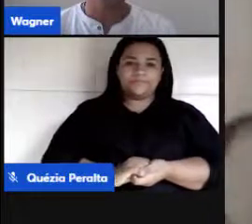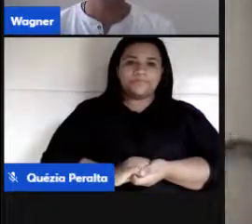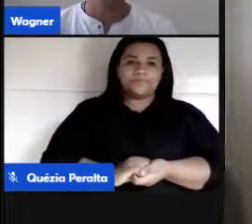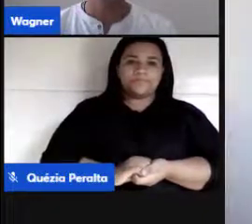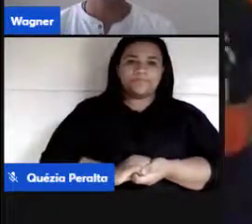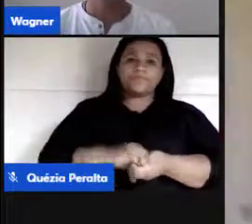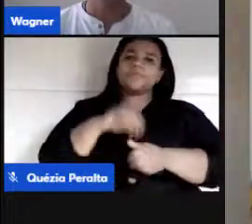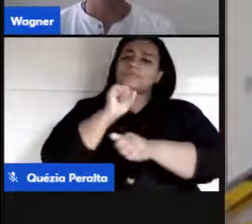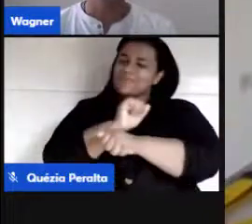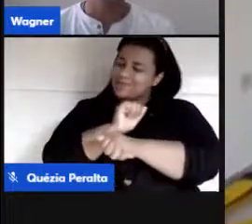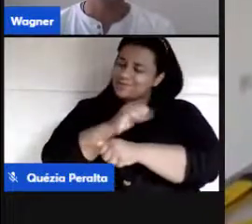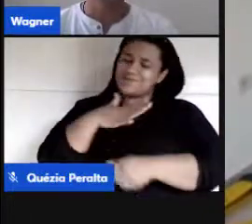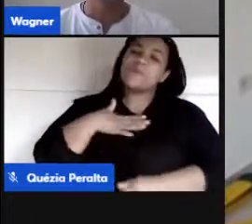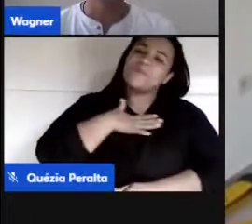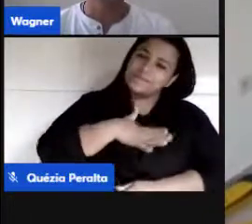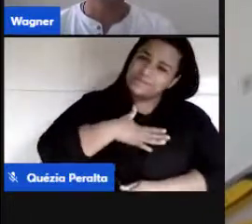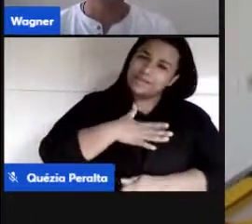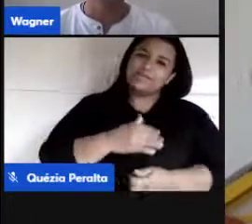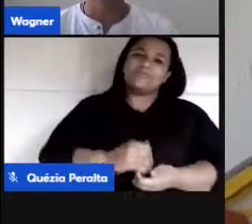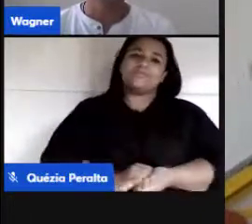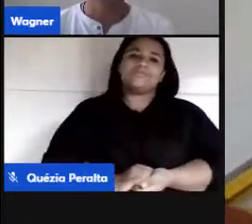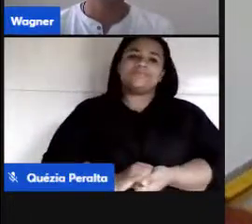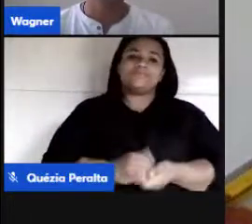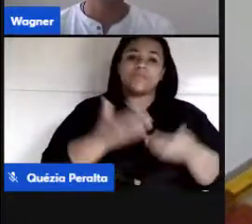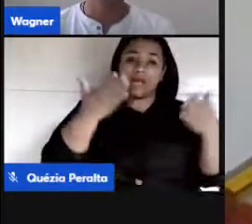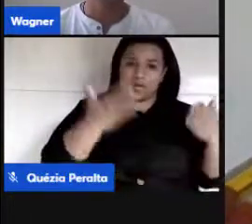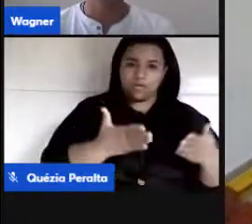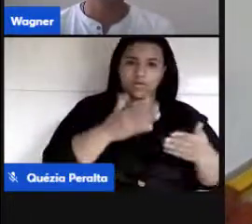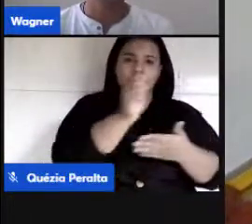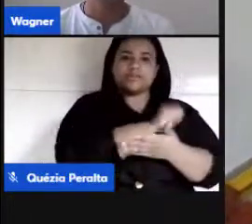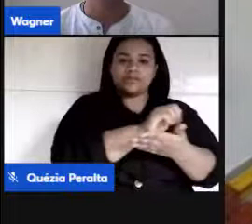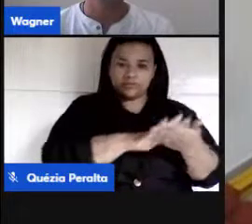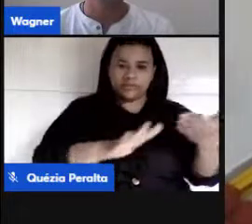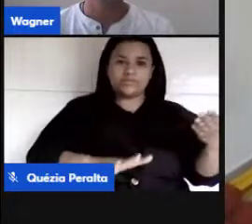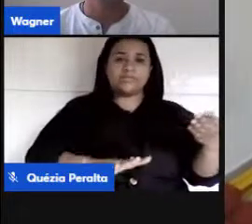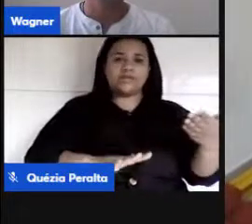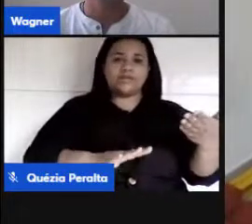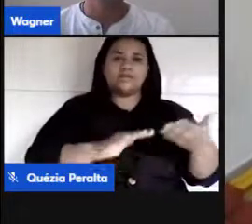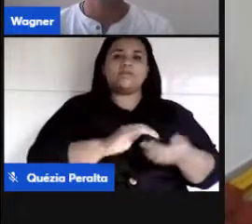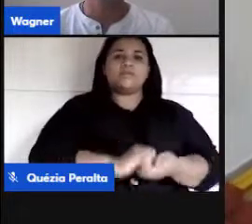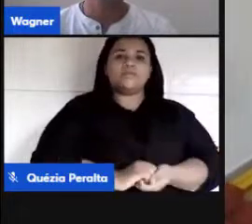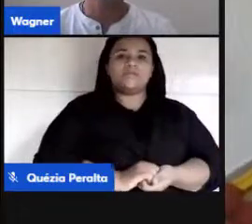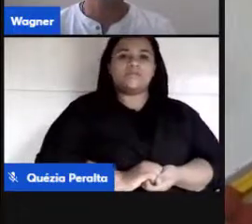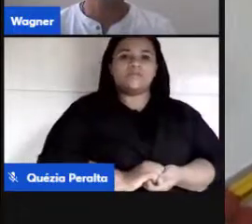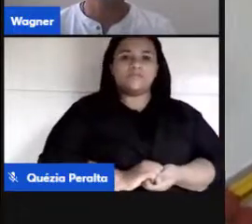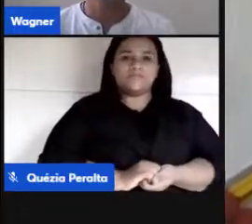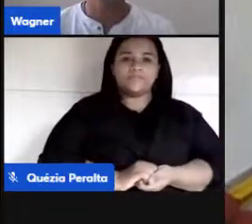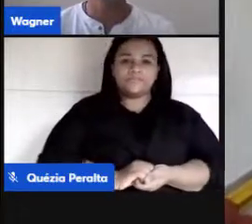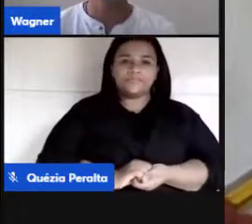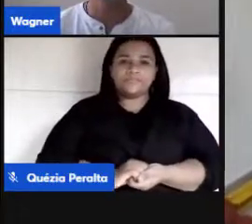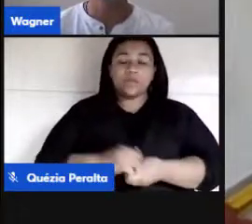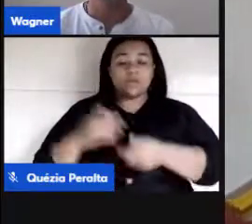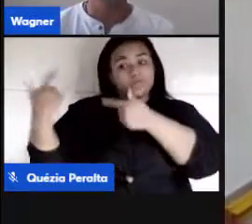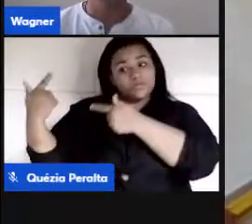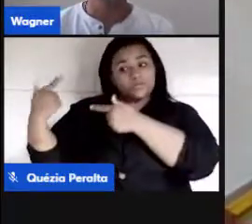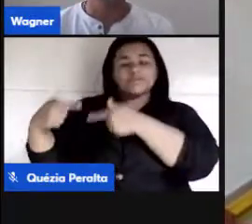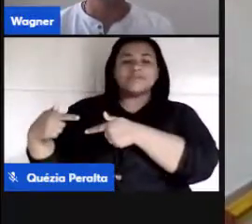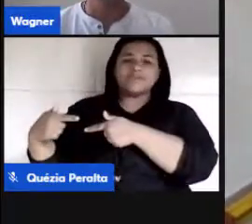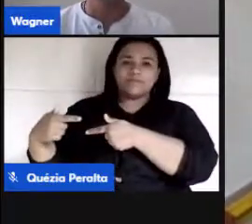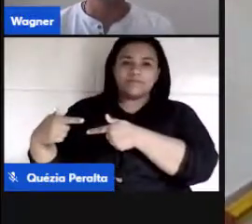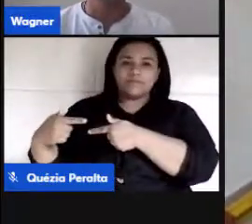Espero que tenham gostado. Agora, nessas atividades, nós ampliamos o circuito e os desafios, mas sempre